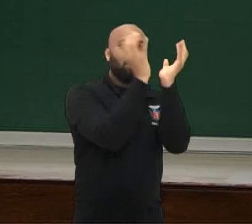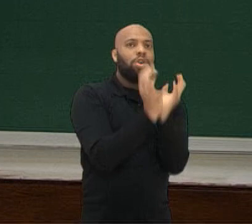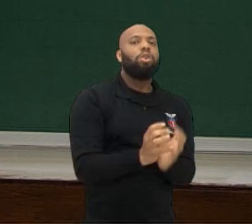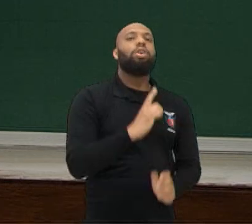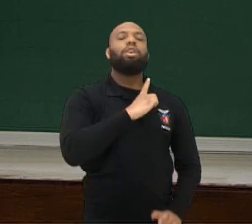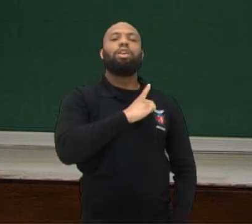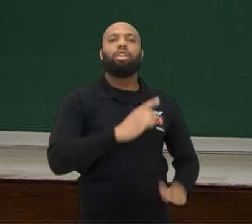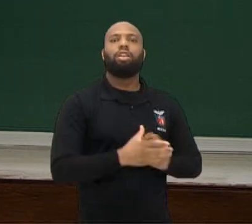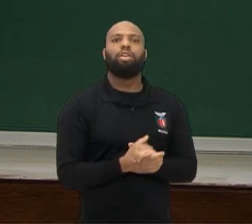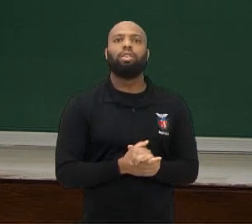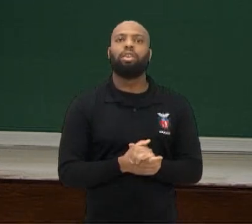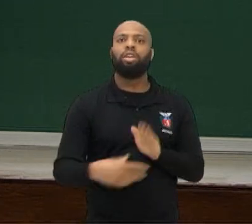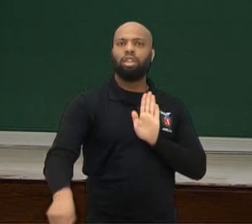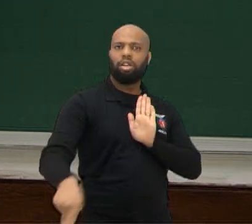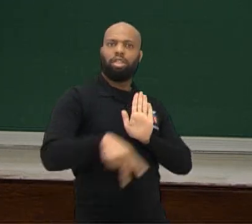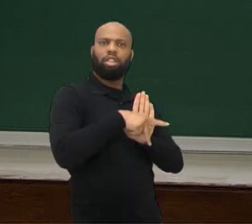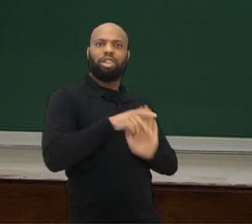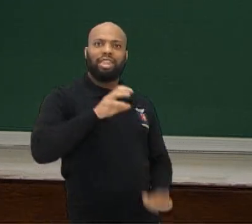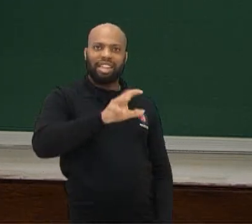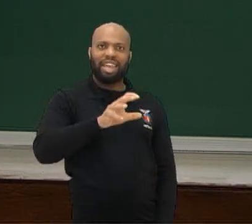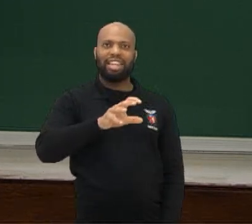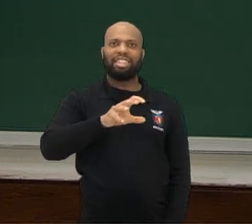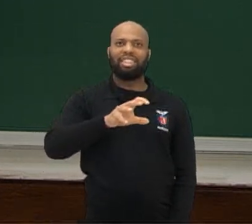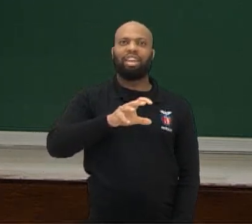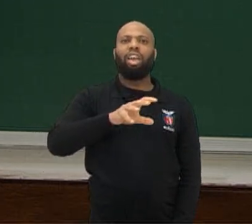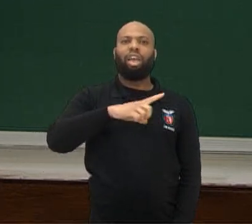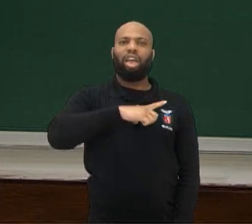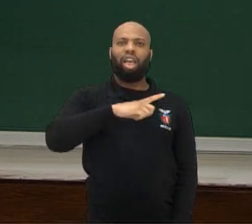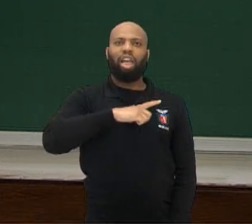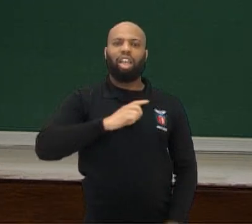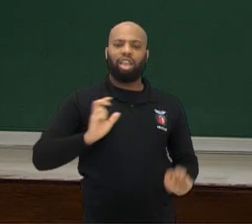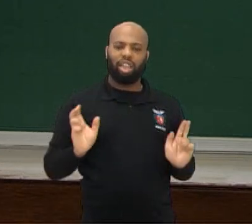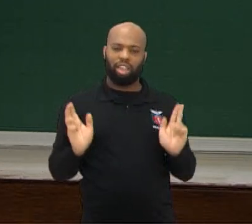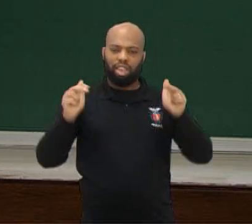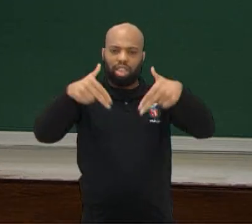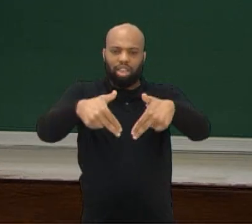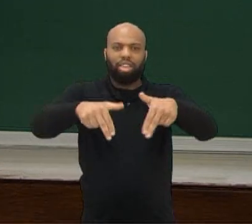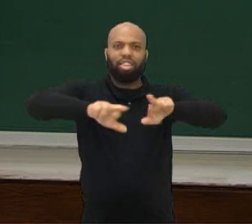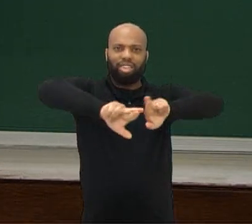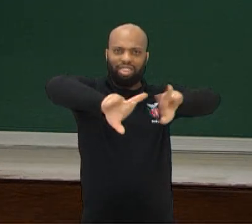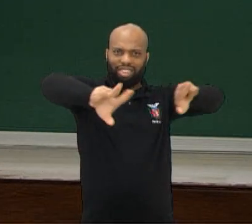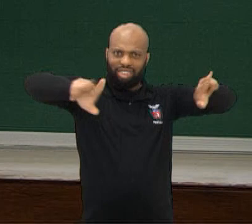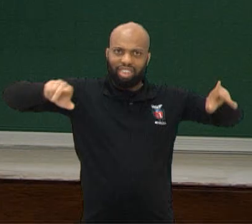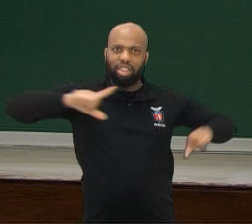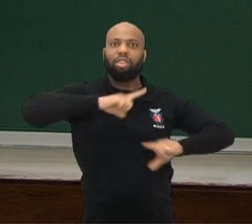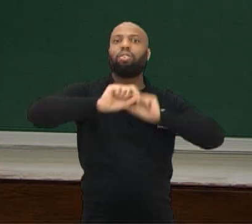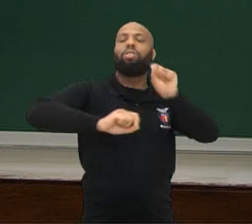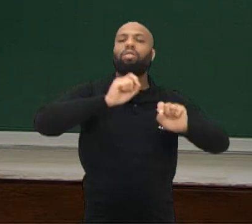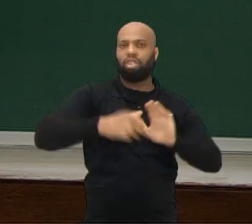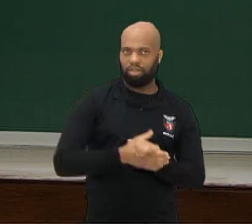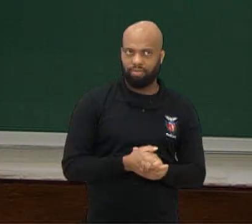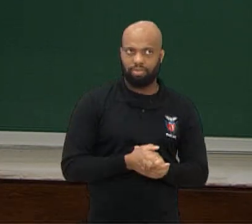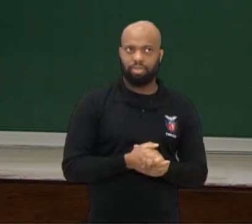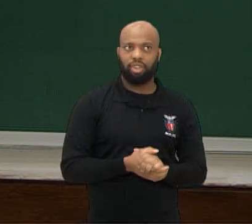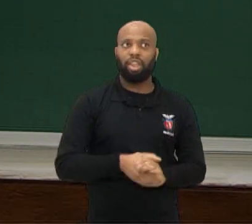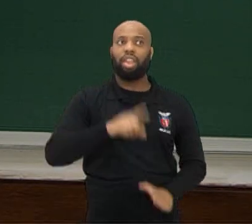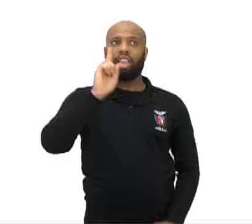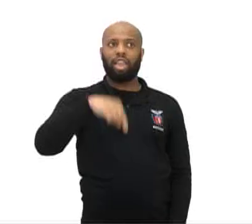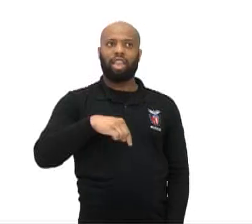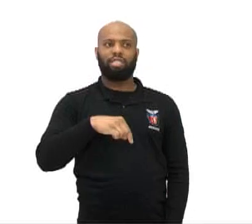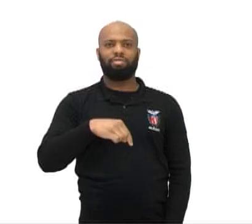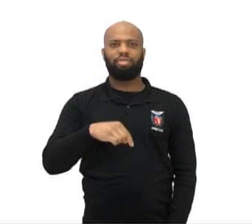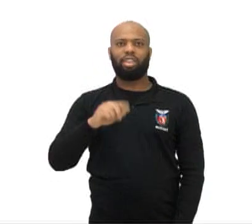ali dessas etnias que ocupavam a região norte são os